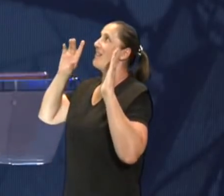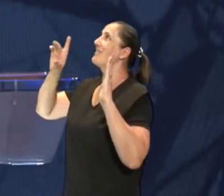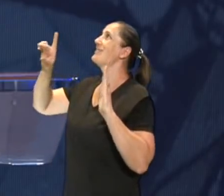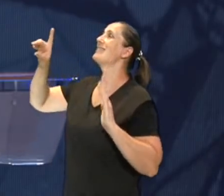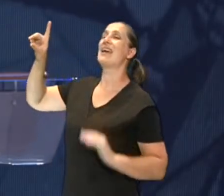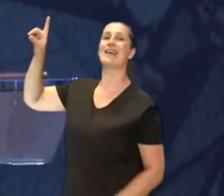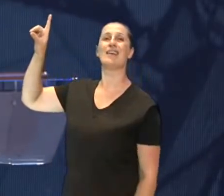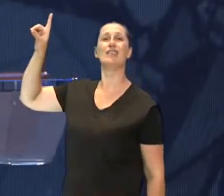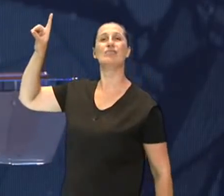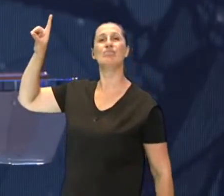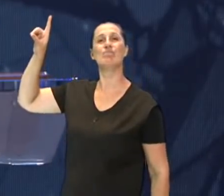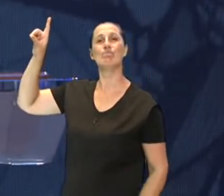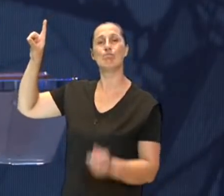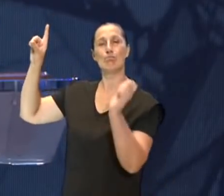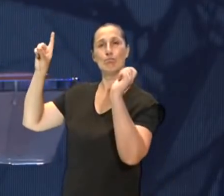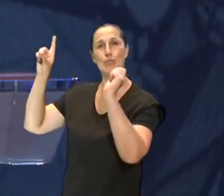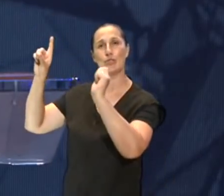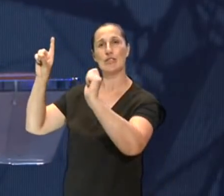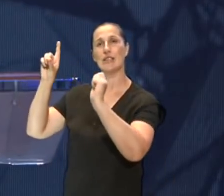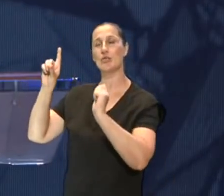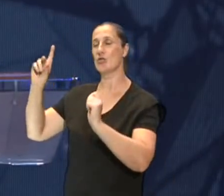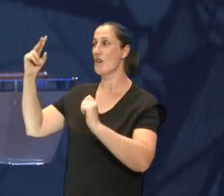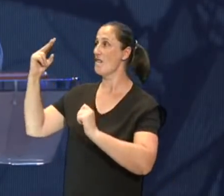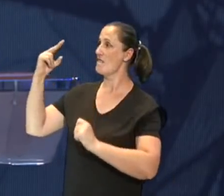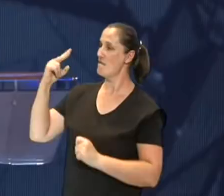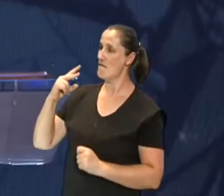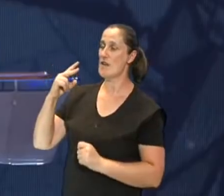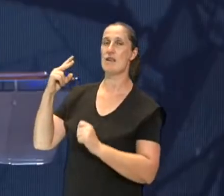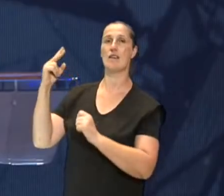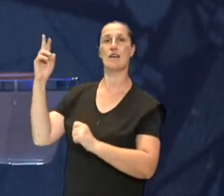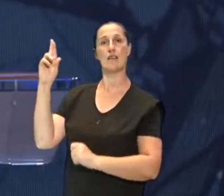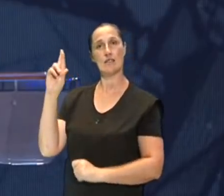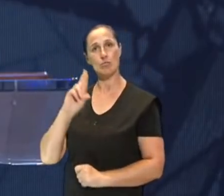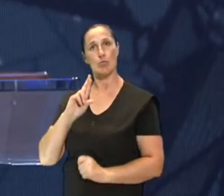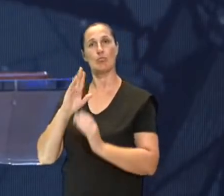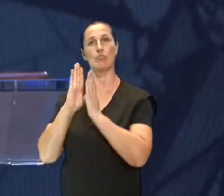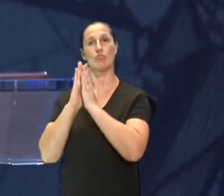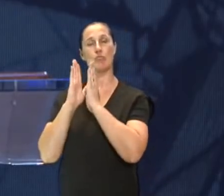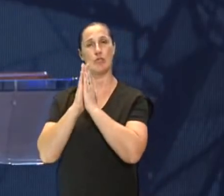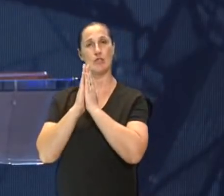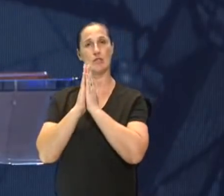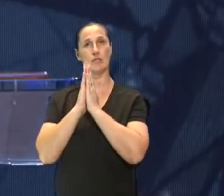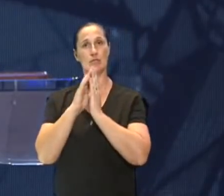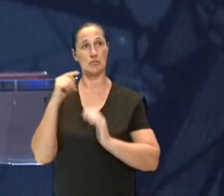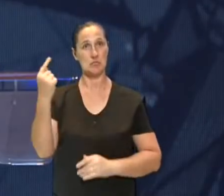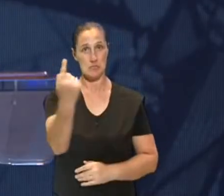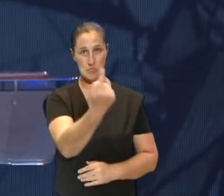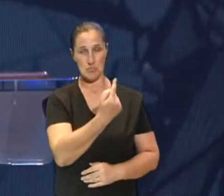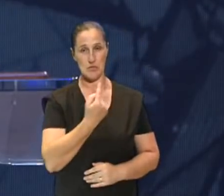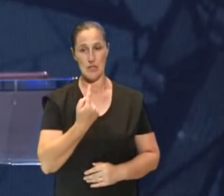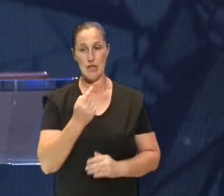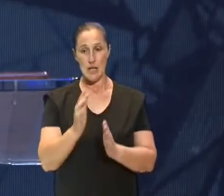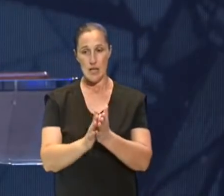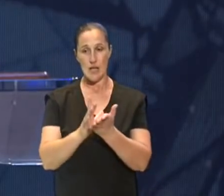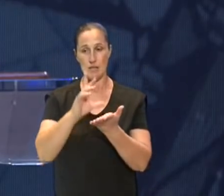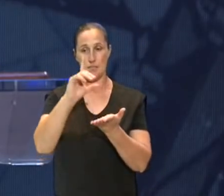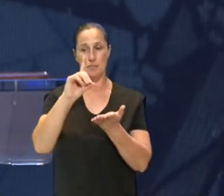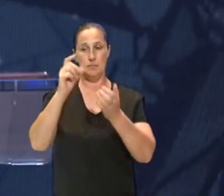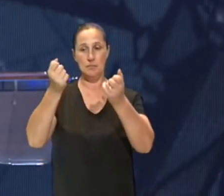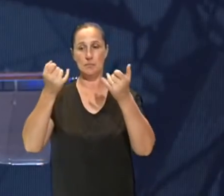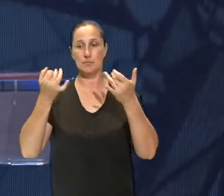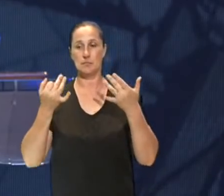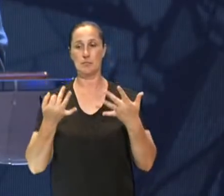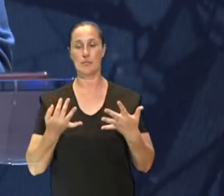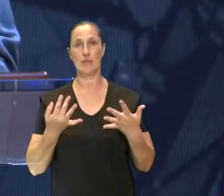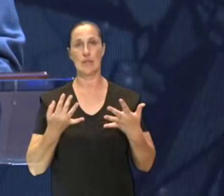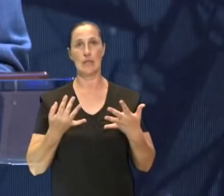Deus Todo-Poderoso, que ouve e responde às nossas orações. A palavra de Deus vai nos